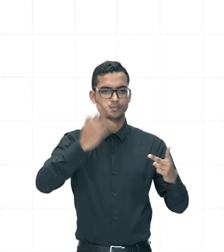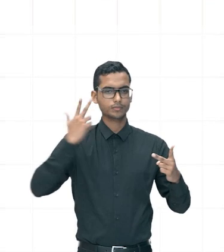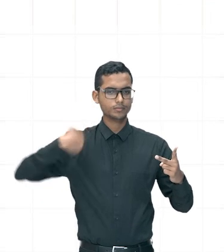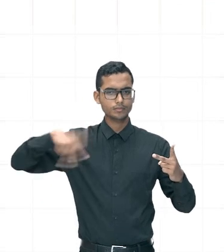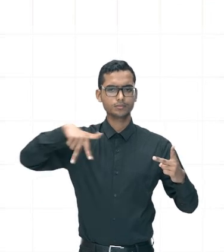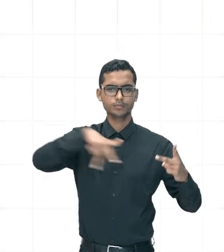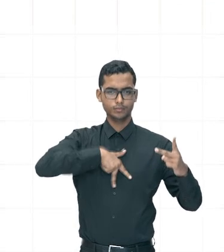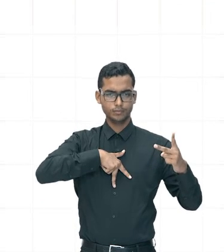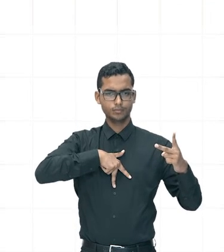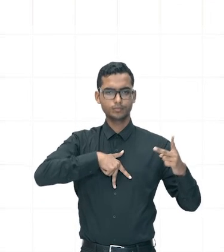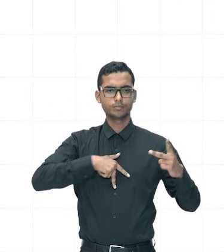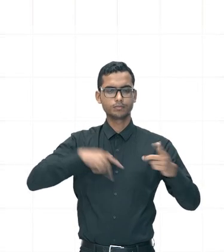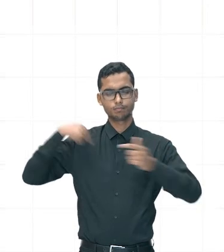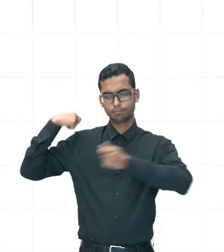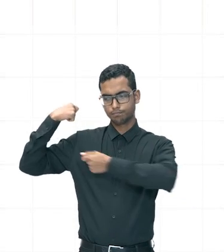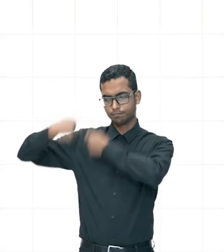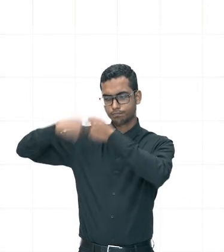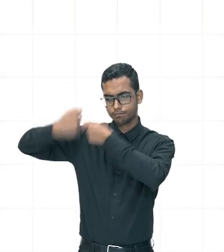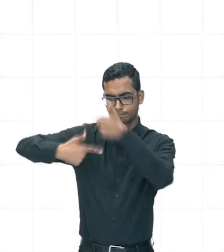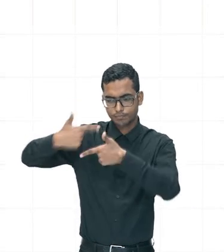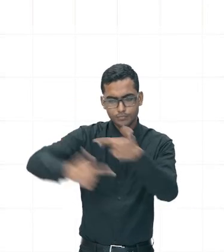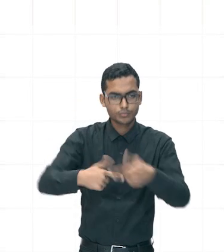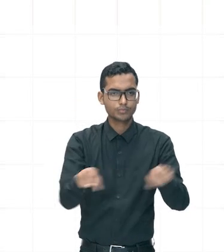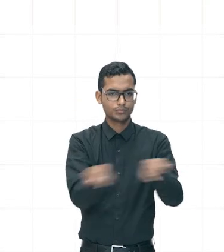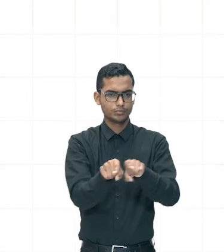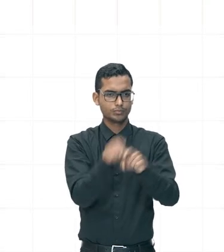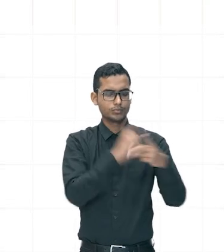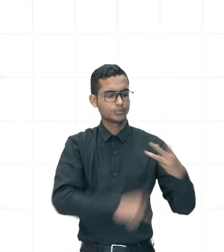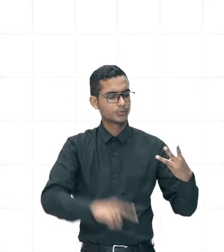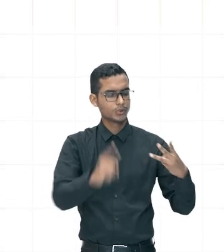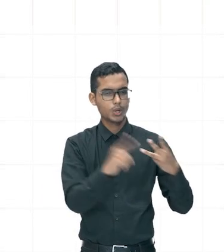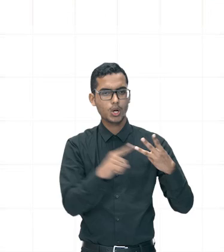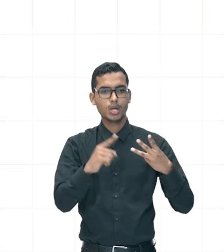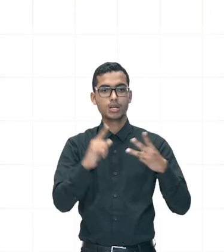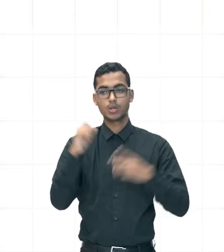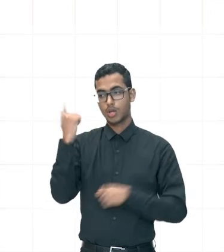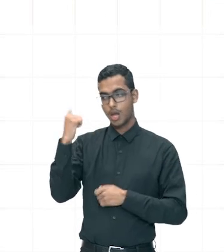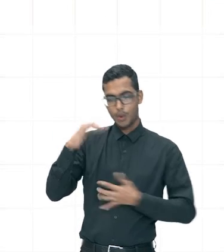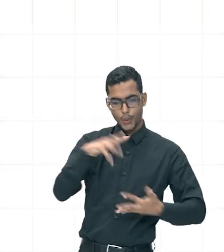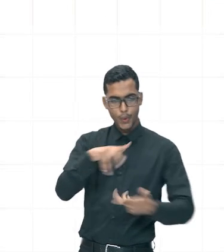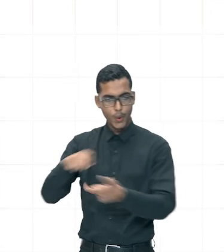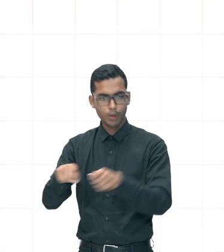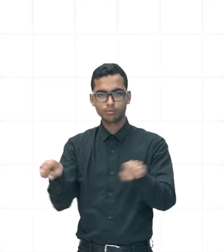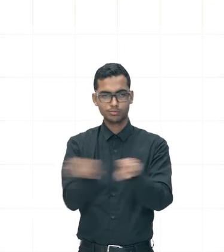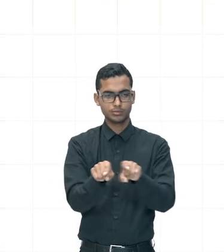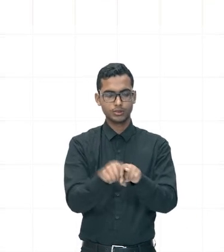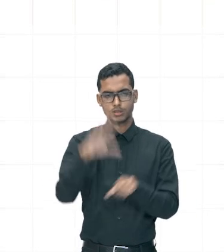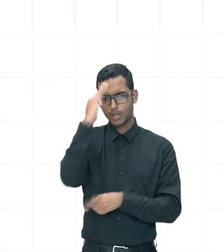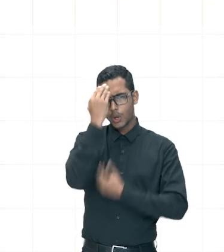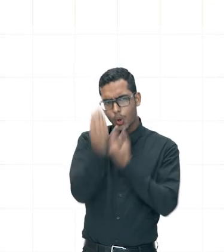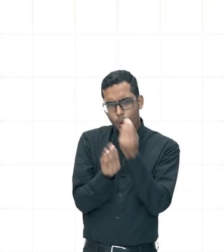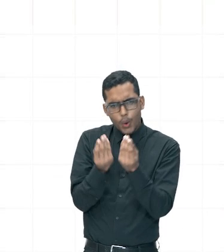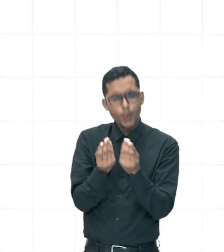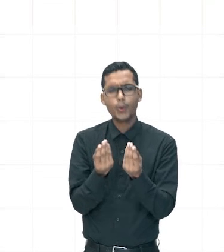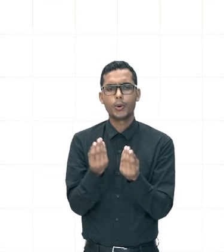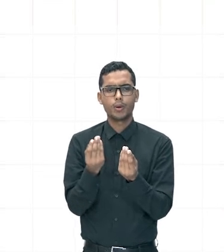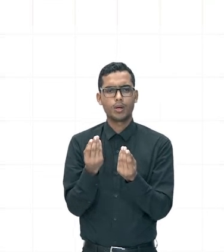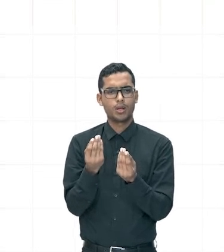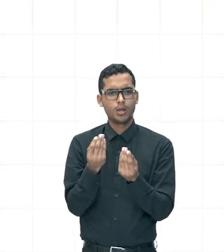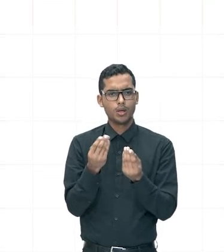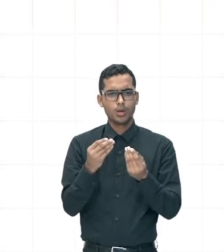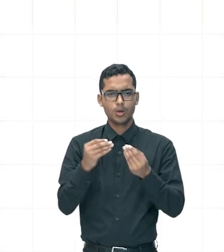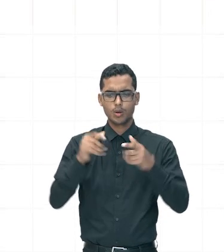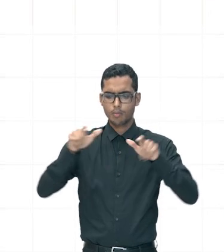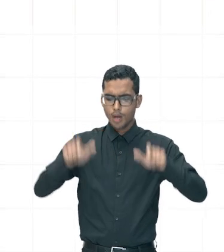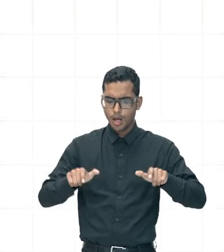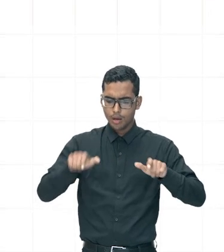da antropologia para entender como as pessoas se relacionavam, da geografia para entender qual era